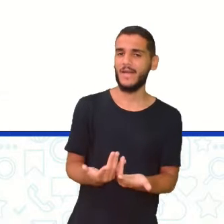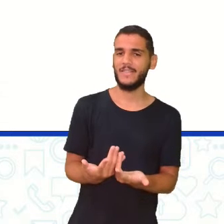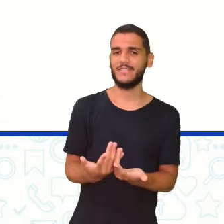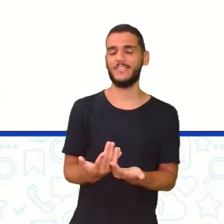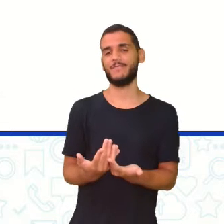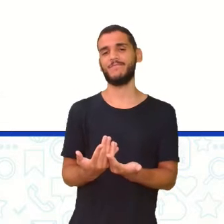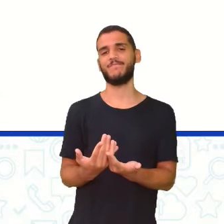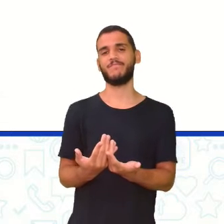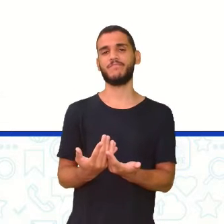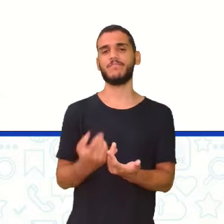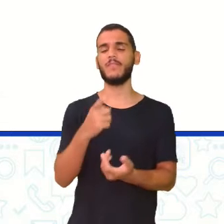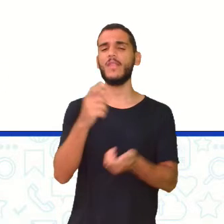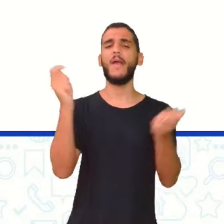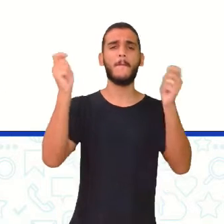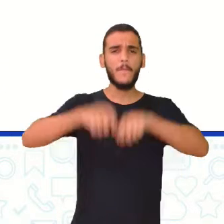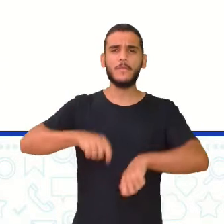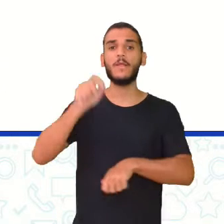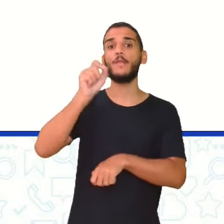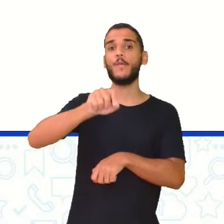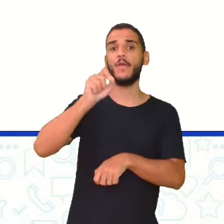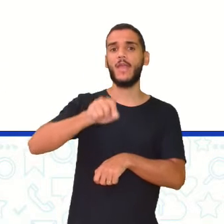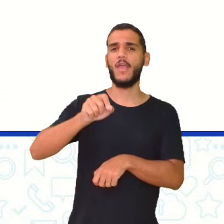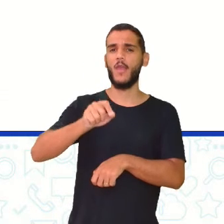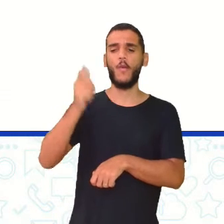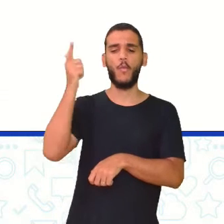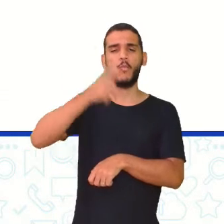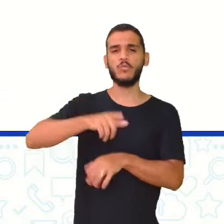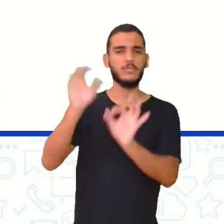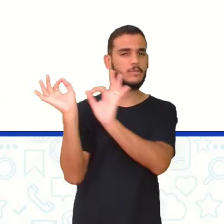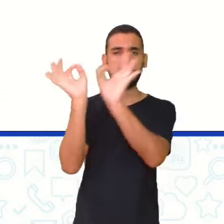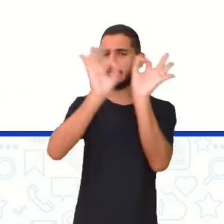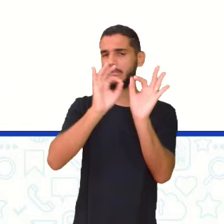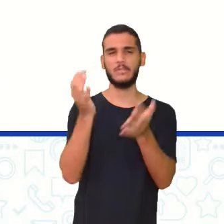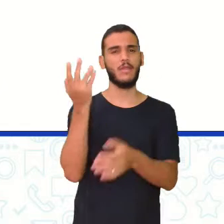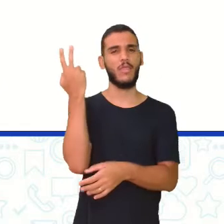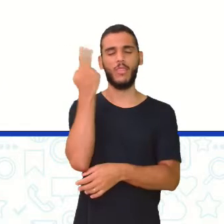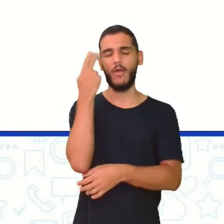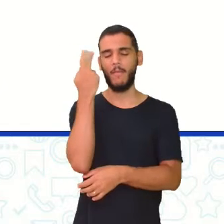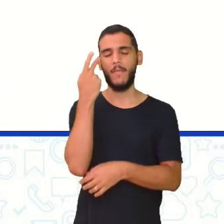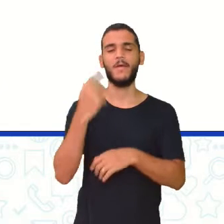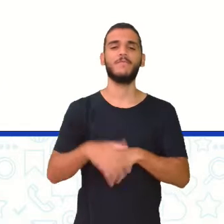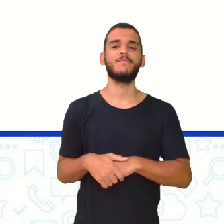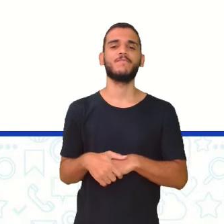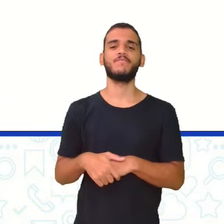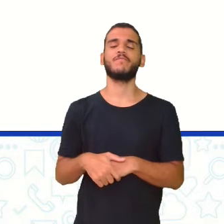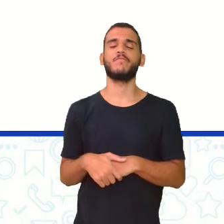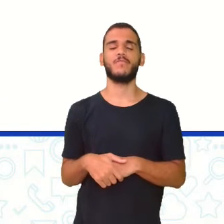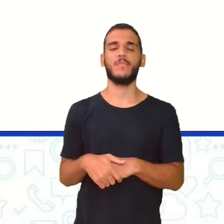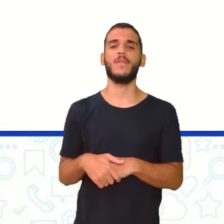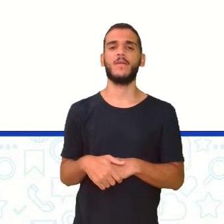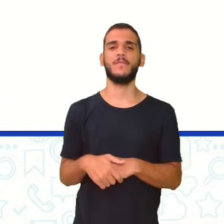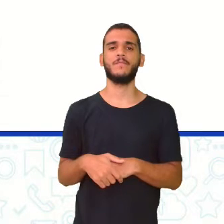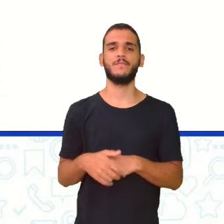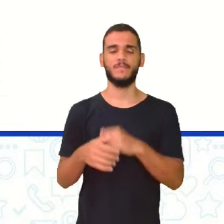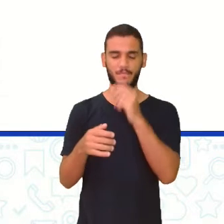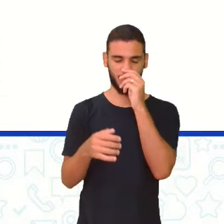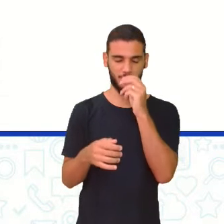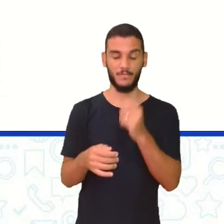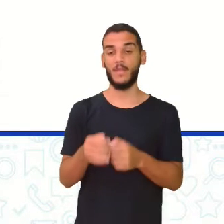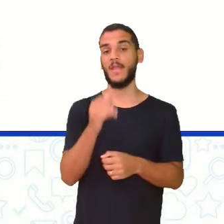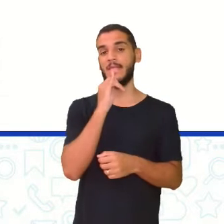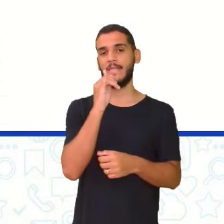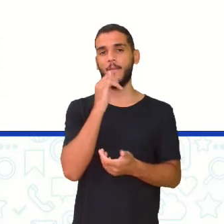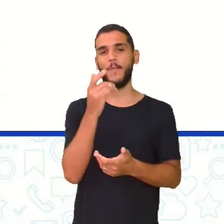mas você tem condições. Eu acredito em você, tá? Você pode assistir o que você quiser. Por exemplo,